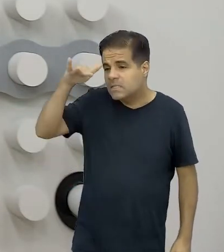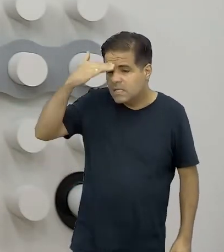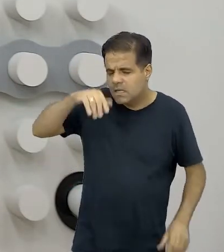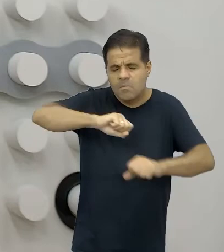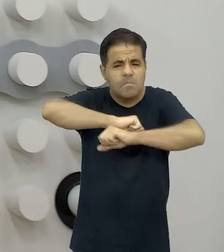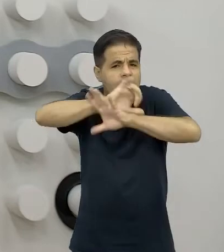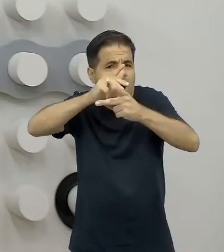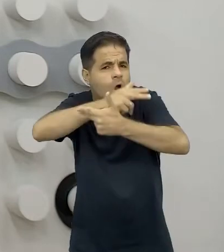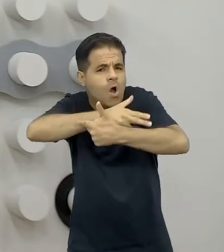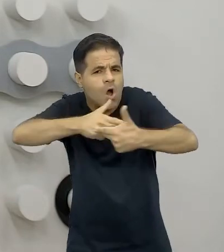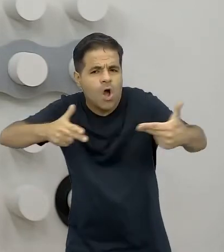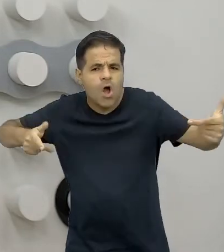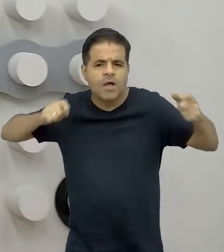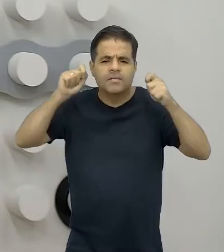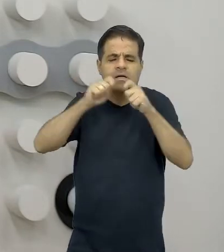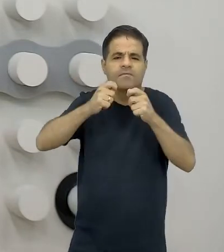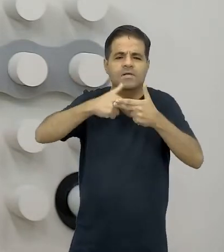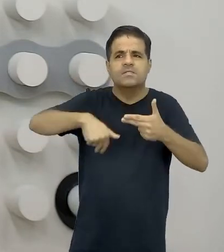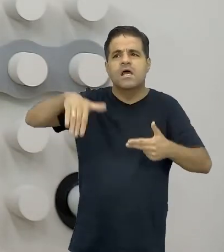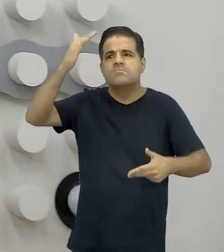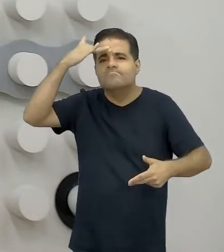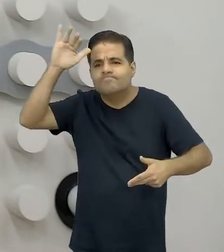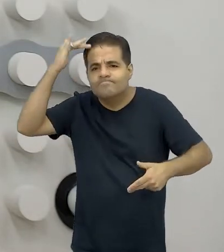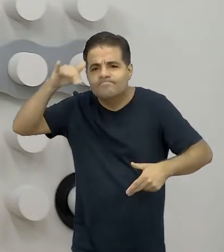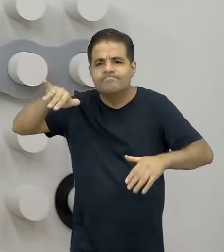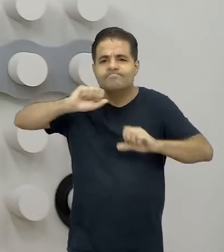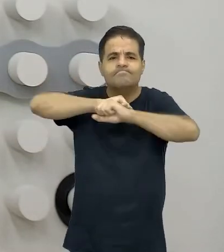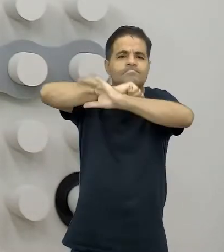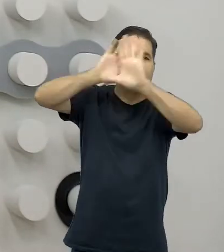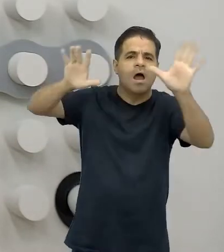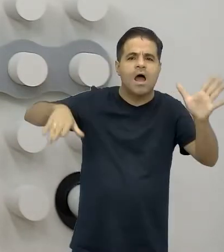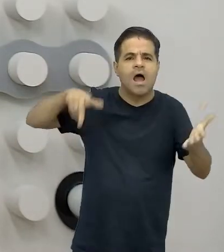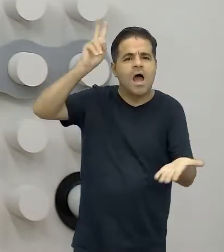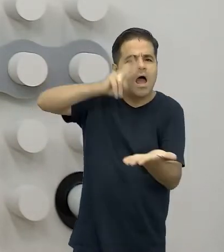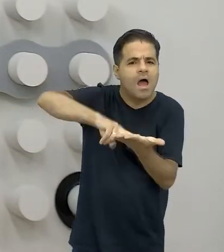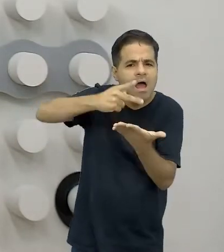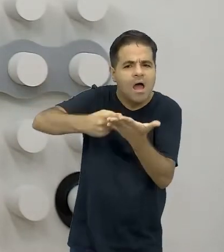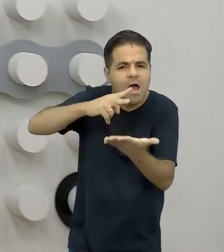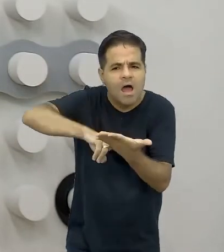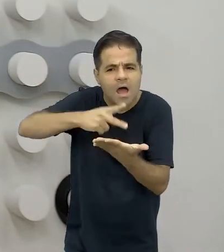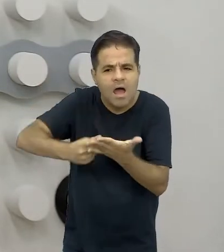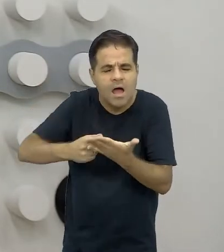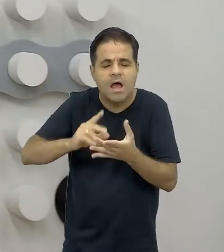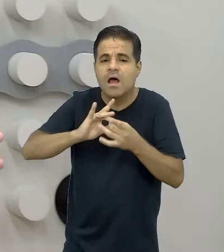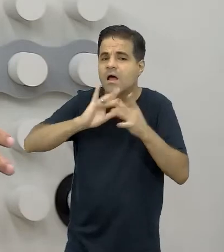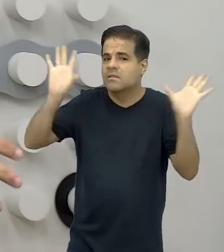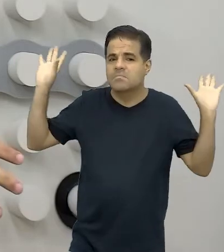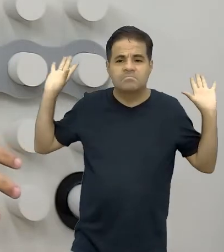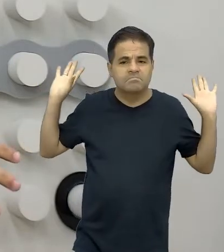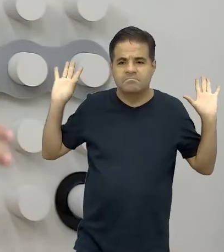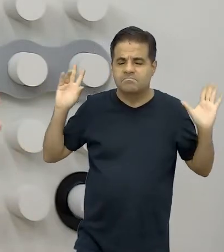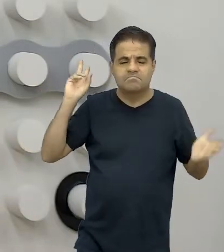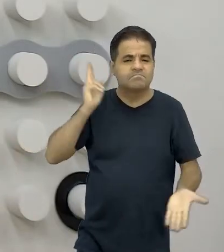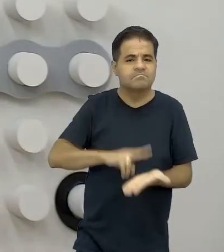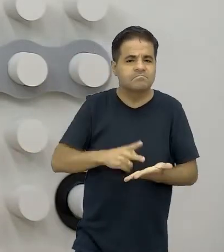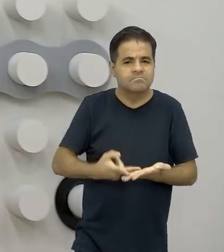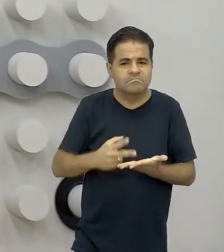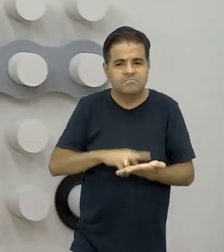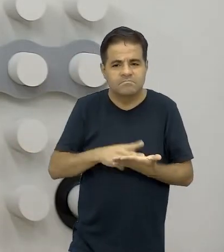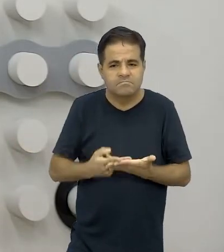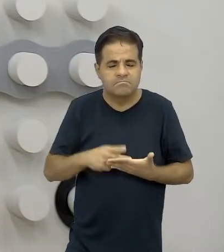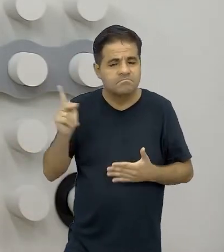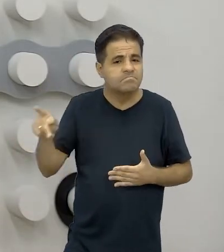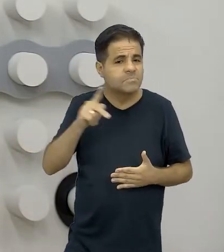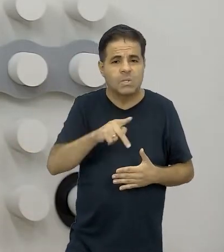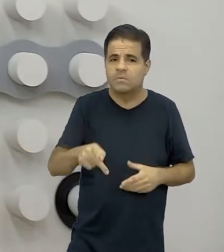subentender algo, de fazer uma dedução, de fazer uma interpretação independente da interpretação do